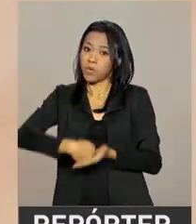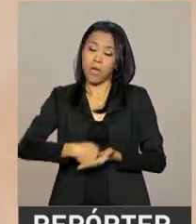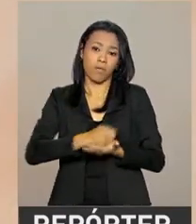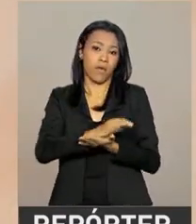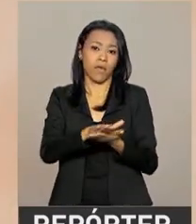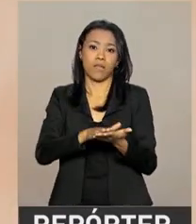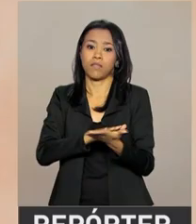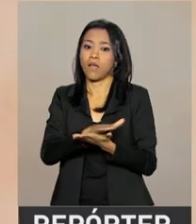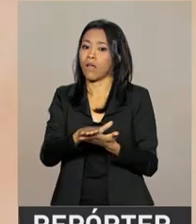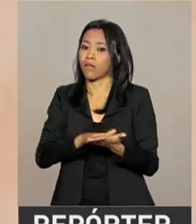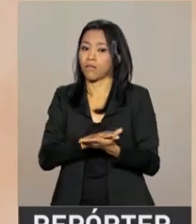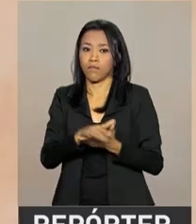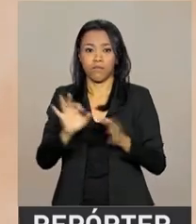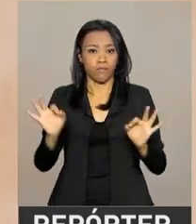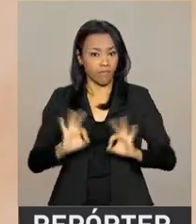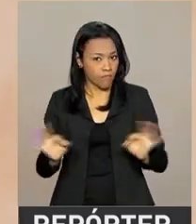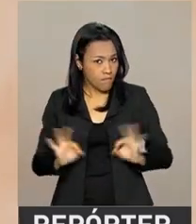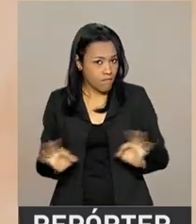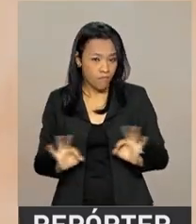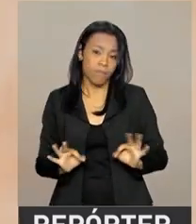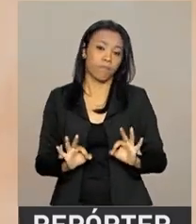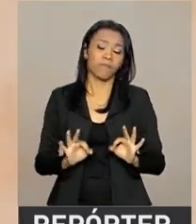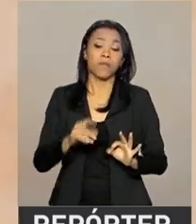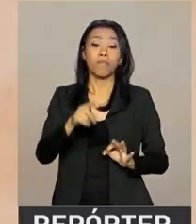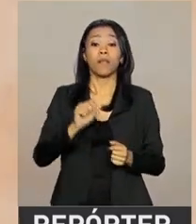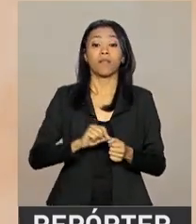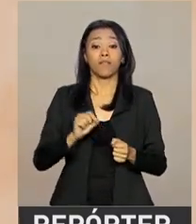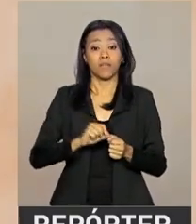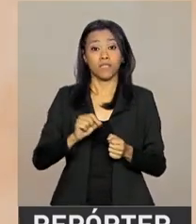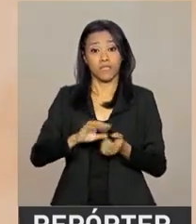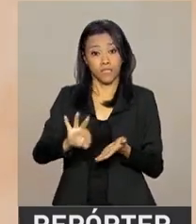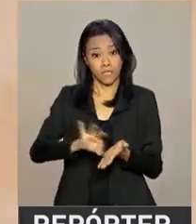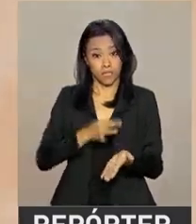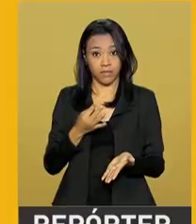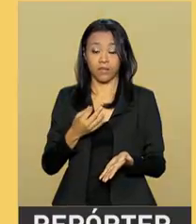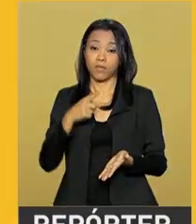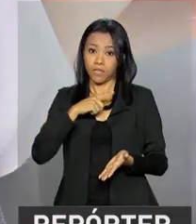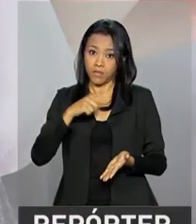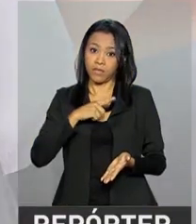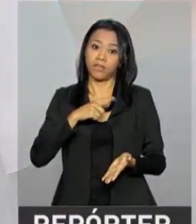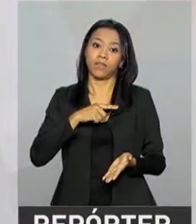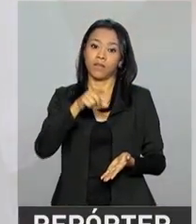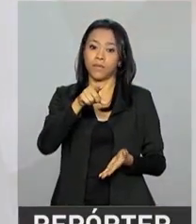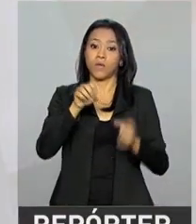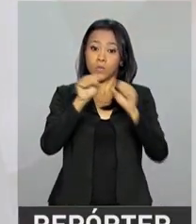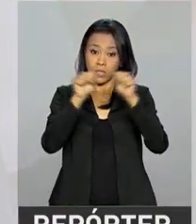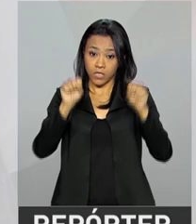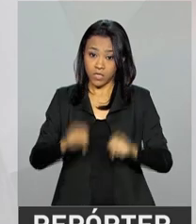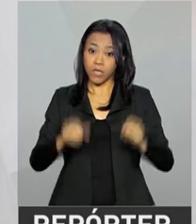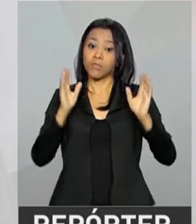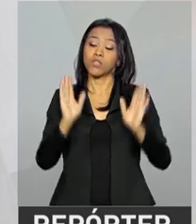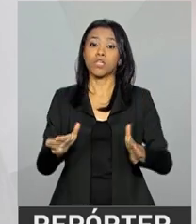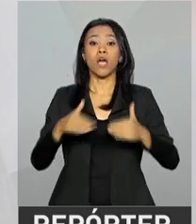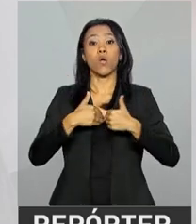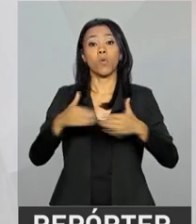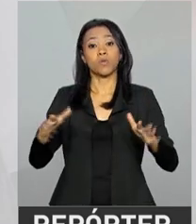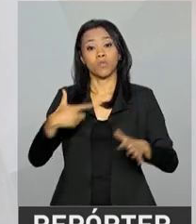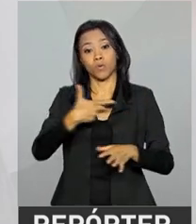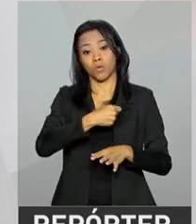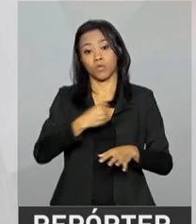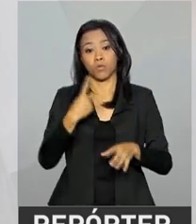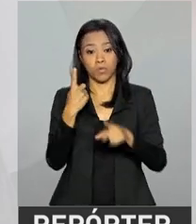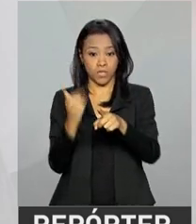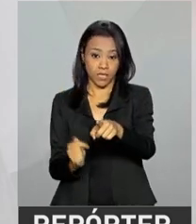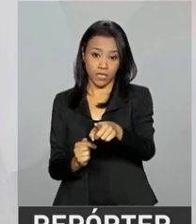gastar seus créditos ou usar a internet do seu celular para ter acesso ao serviço. O sistema começou a funcionar em